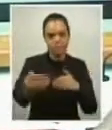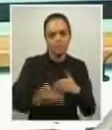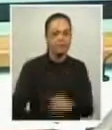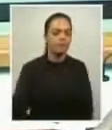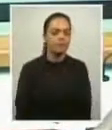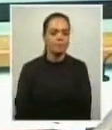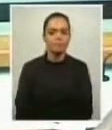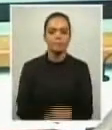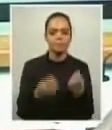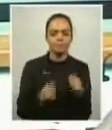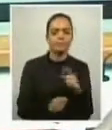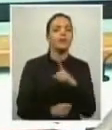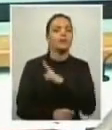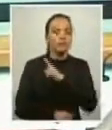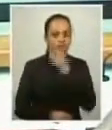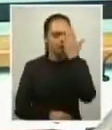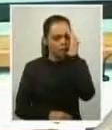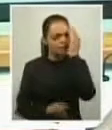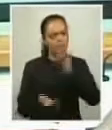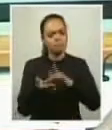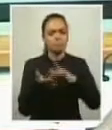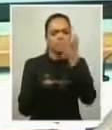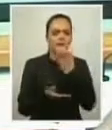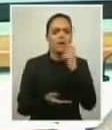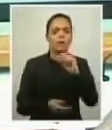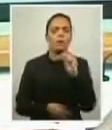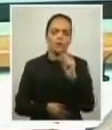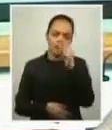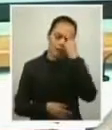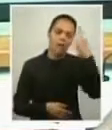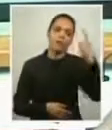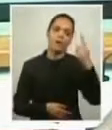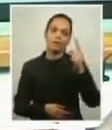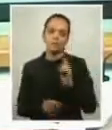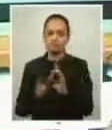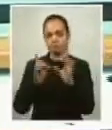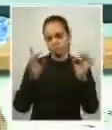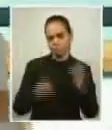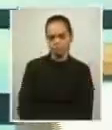o que deve ser muito levado a sério quantas a seguinte ideia principal